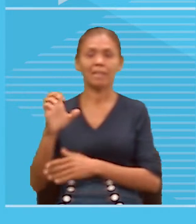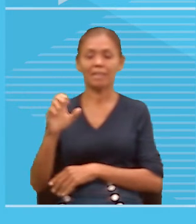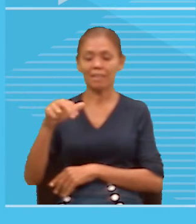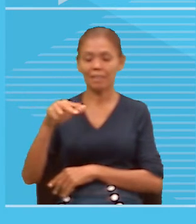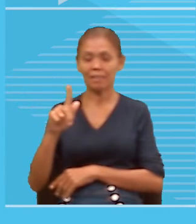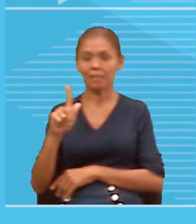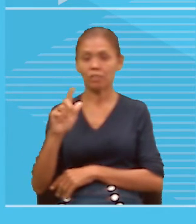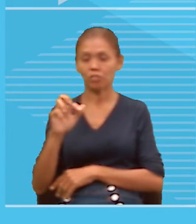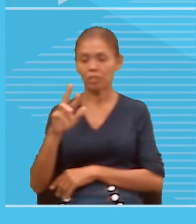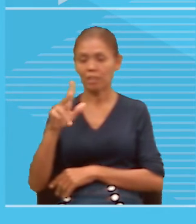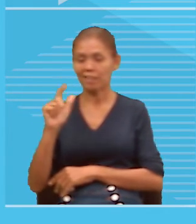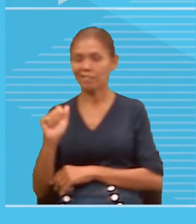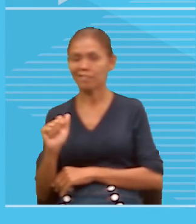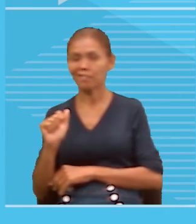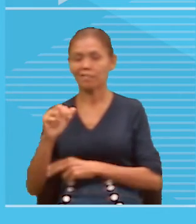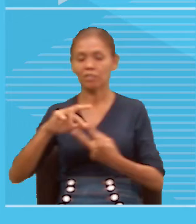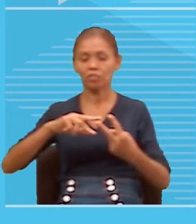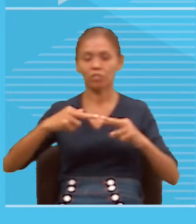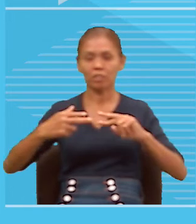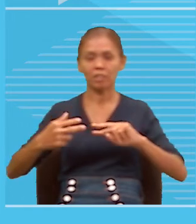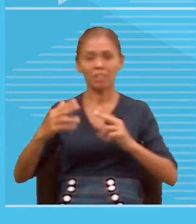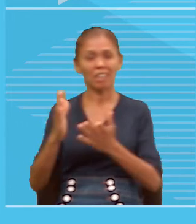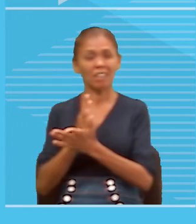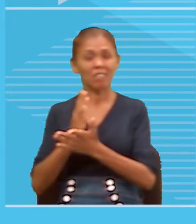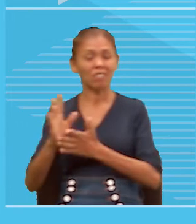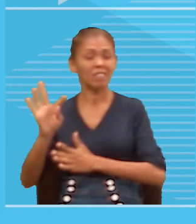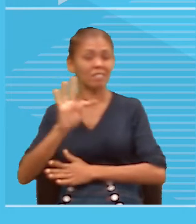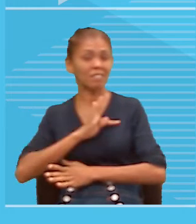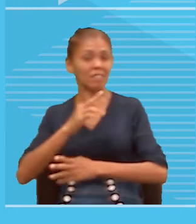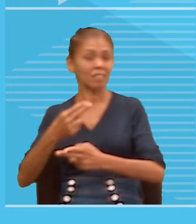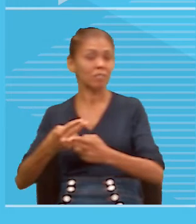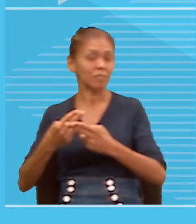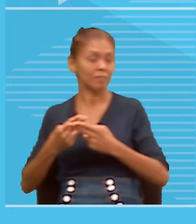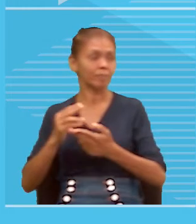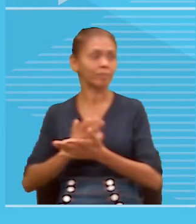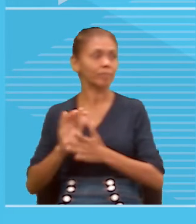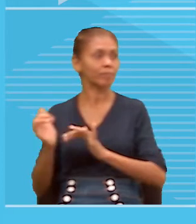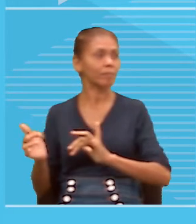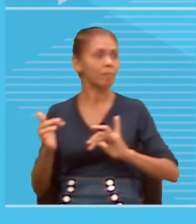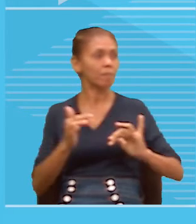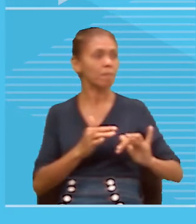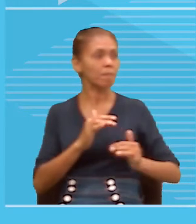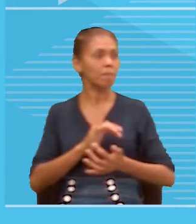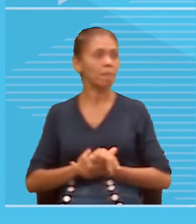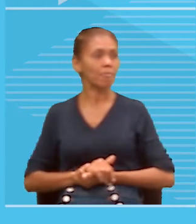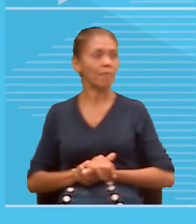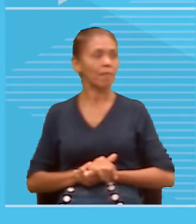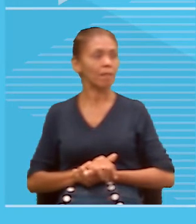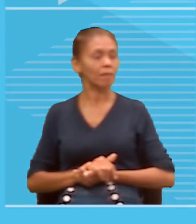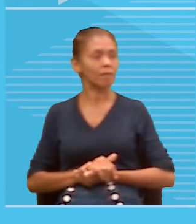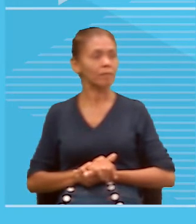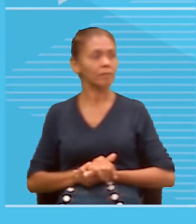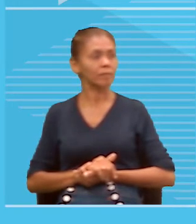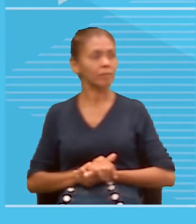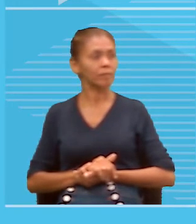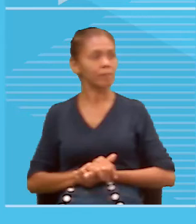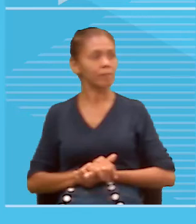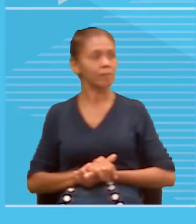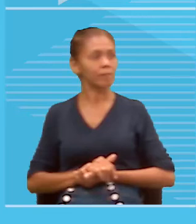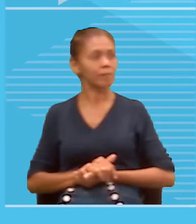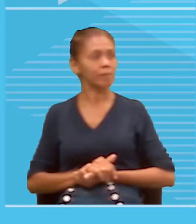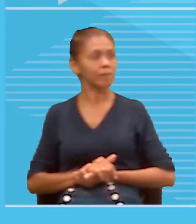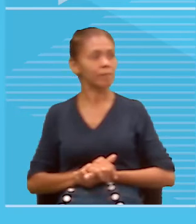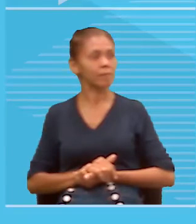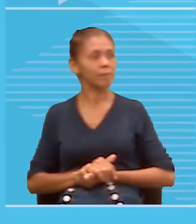de algumas técnicas Tá bom então olha só animais se desenvolveram anexos embrionários que fala professora